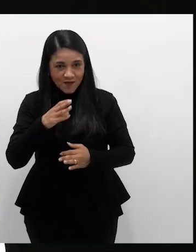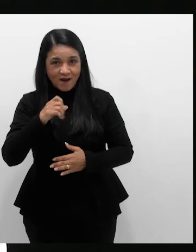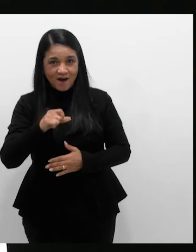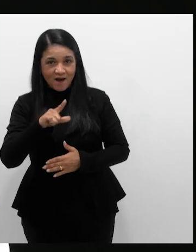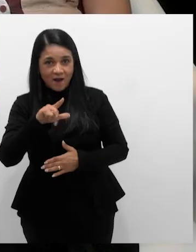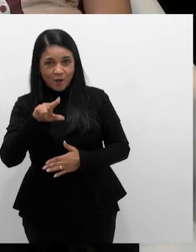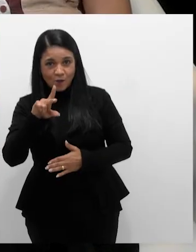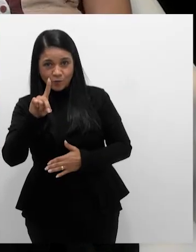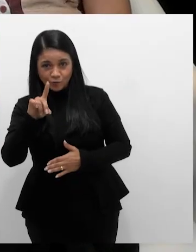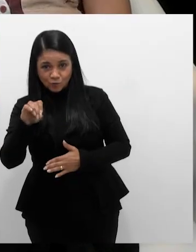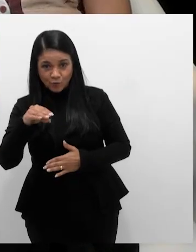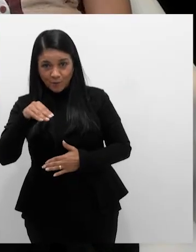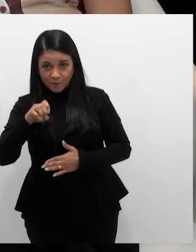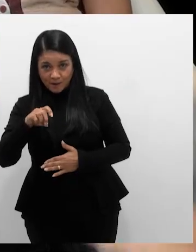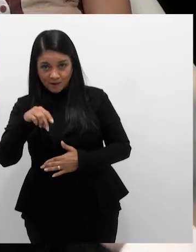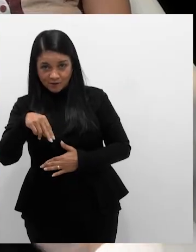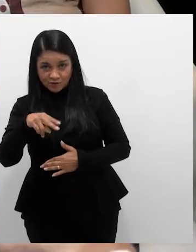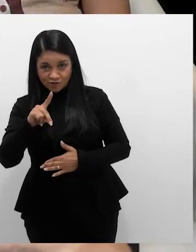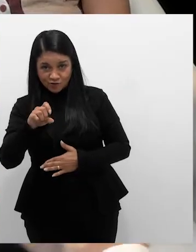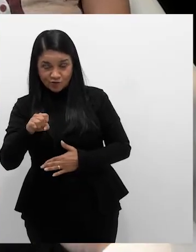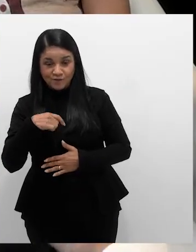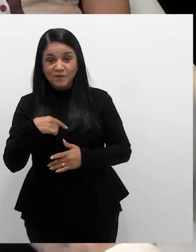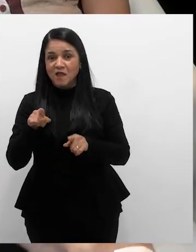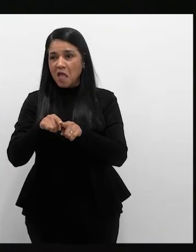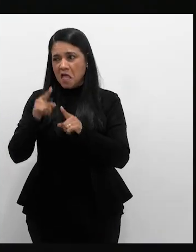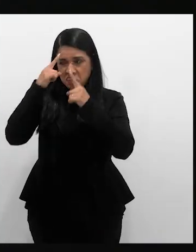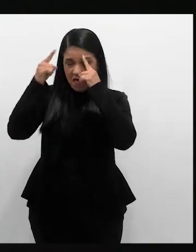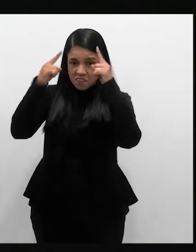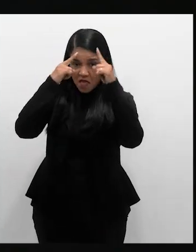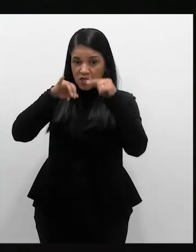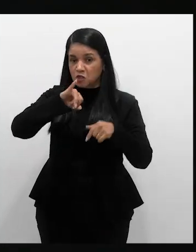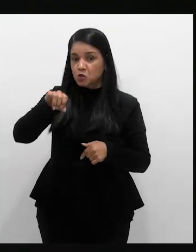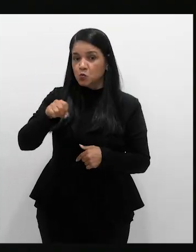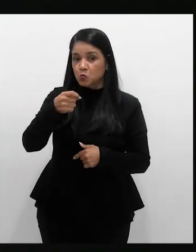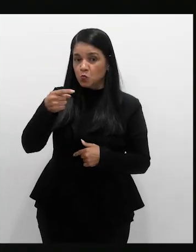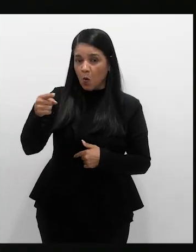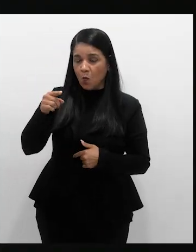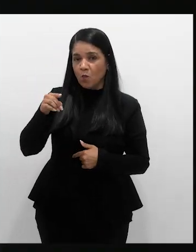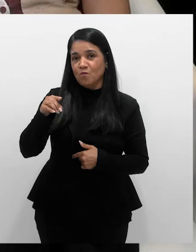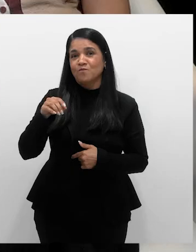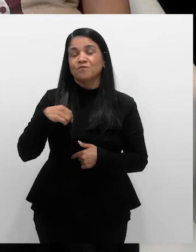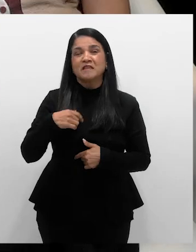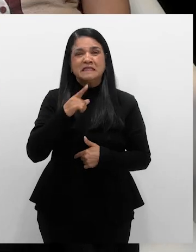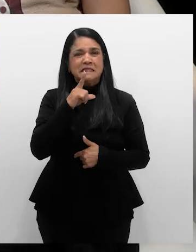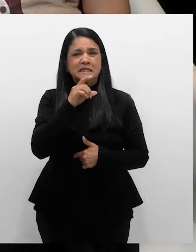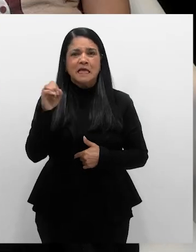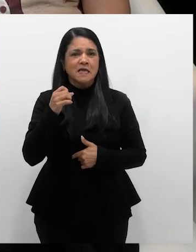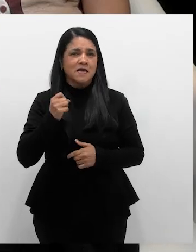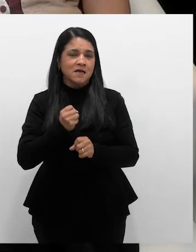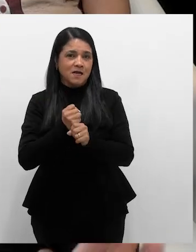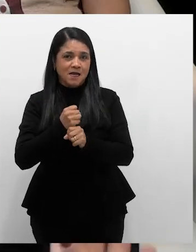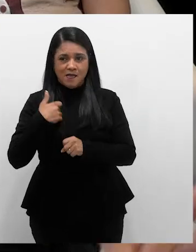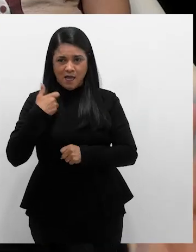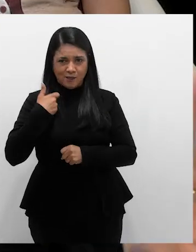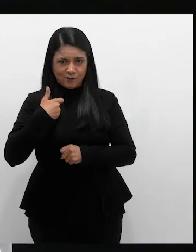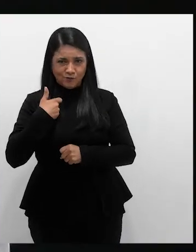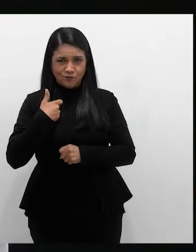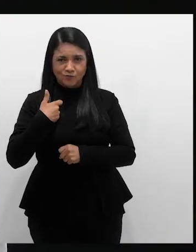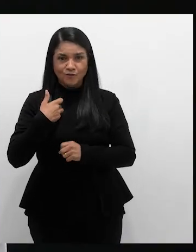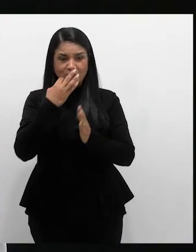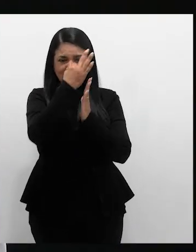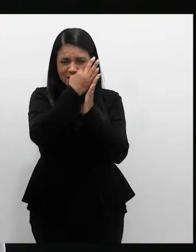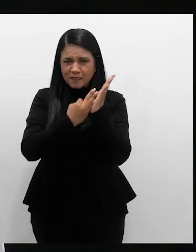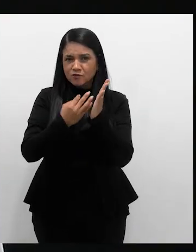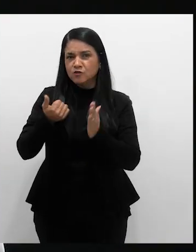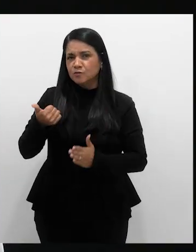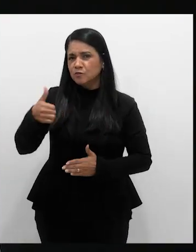de seu João Bittencourt, não tenho nada a ver com isso. Que está fazendo, que centenário, né? De João Estaria fazendo Bittencourt. 100 anos de idade esse Isso. ano. E esse texto é dos anos